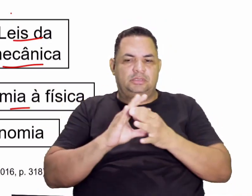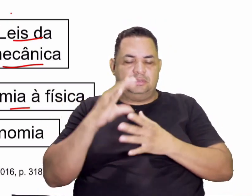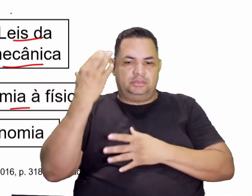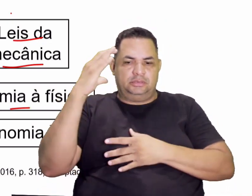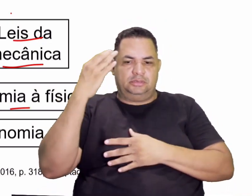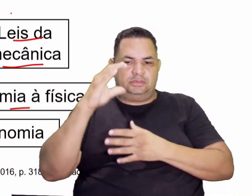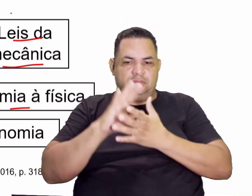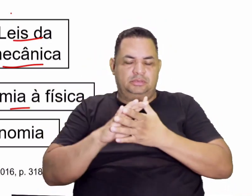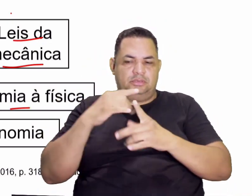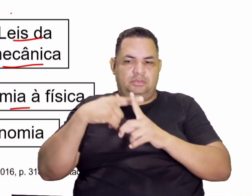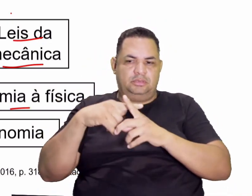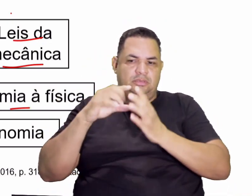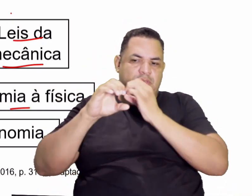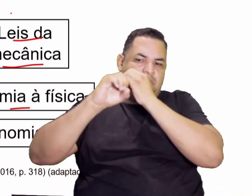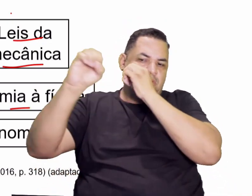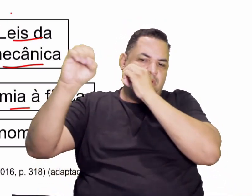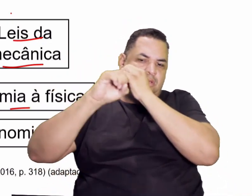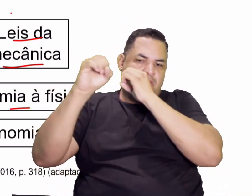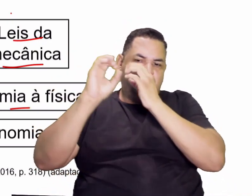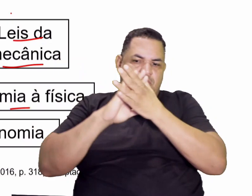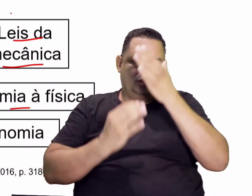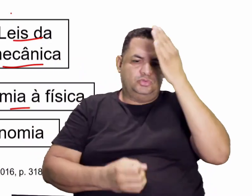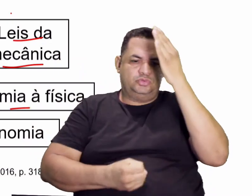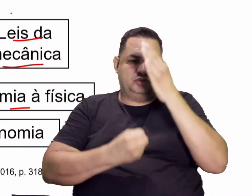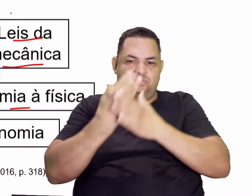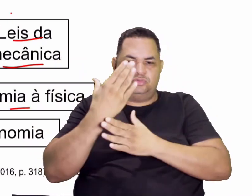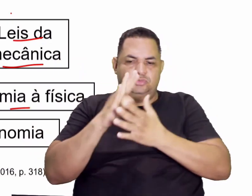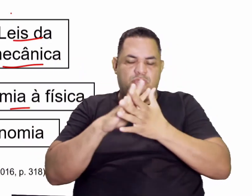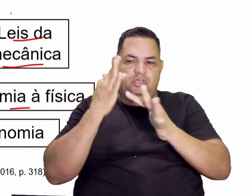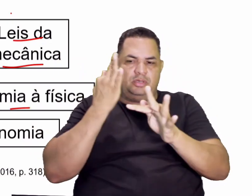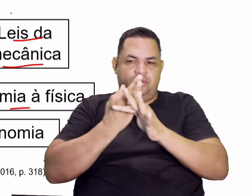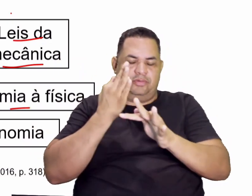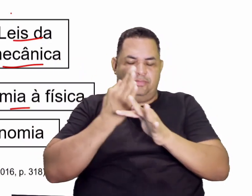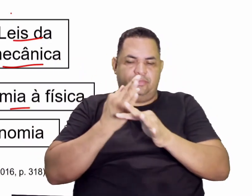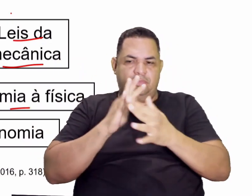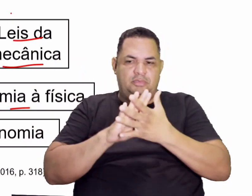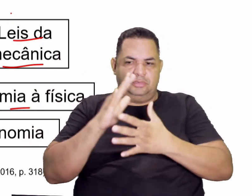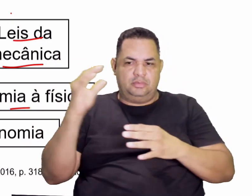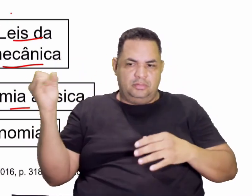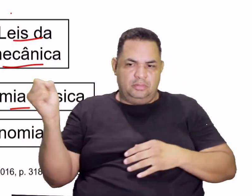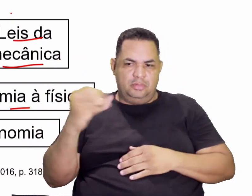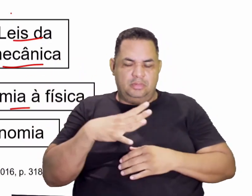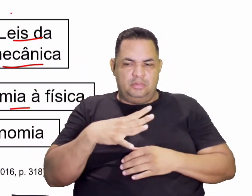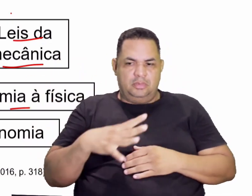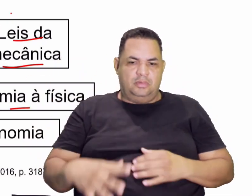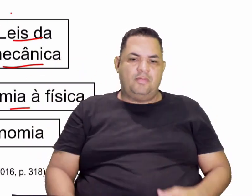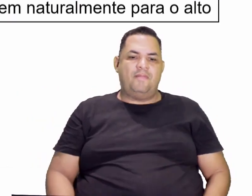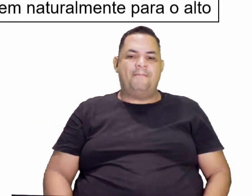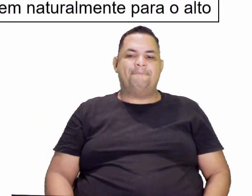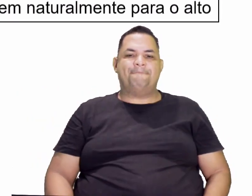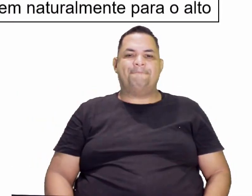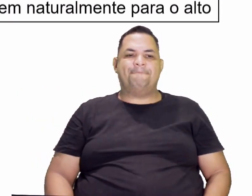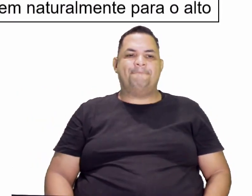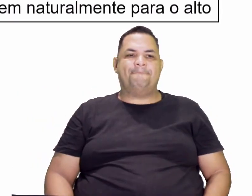astronomia, e gerou a física moderna e nova visão da astronomia.